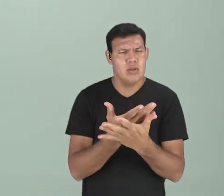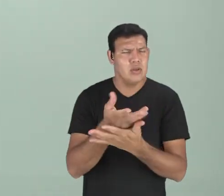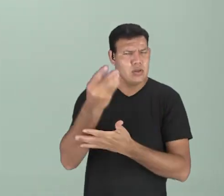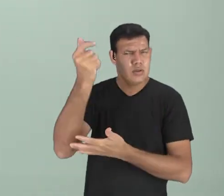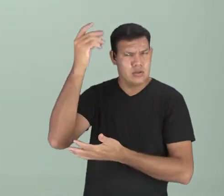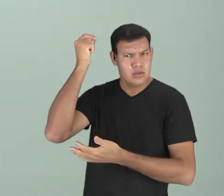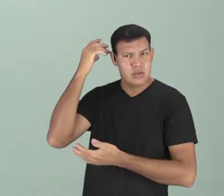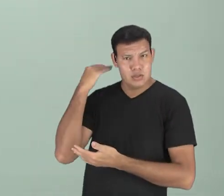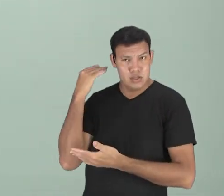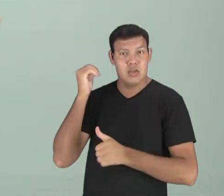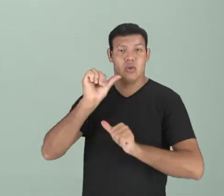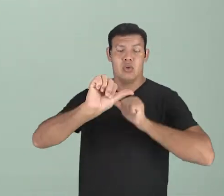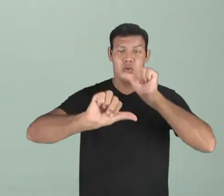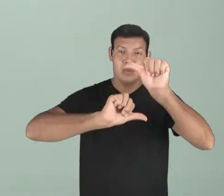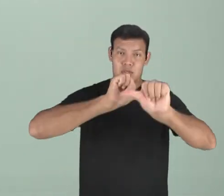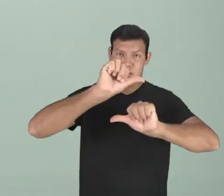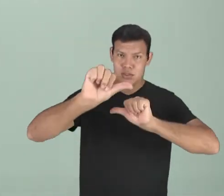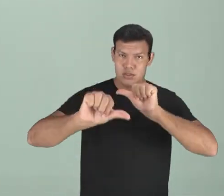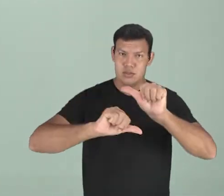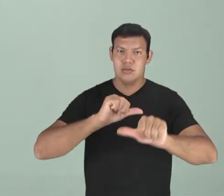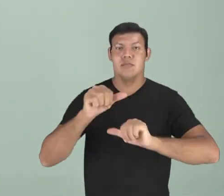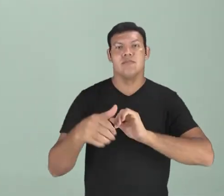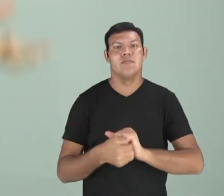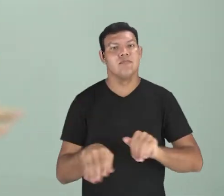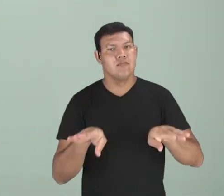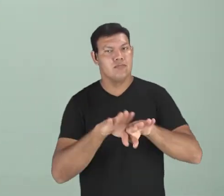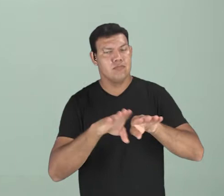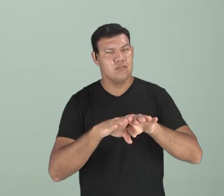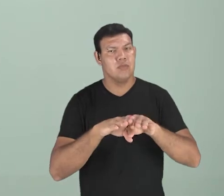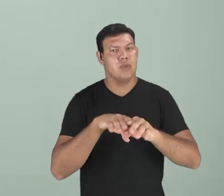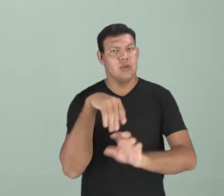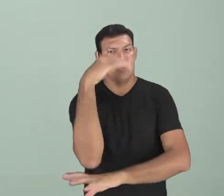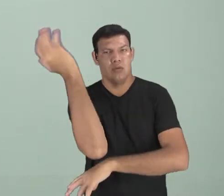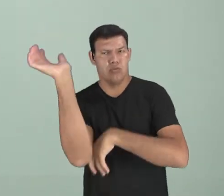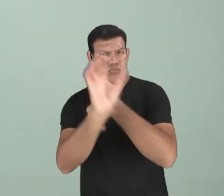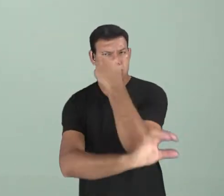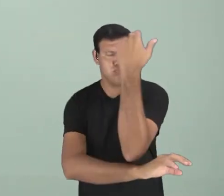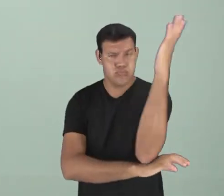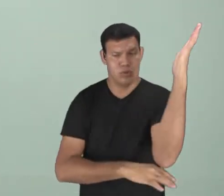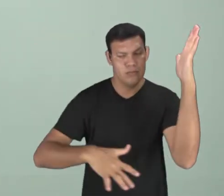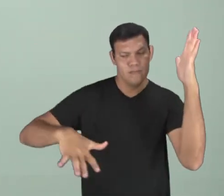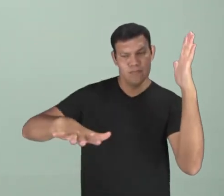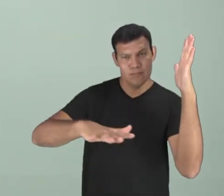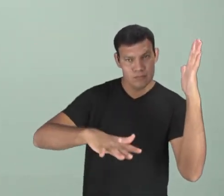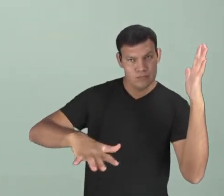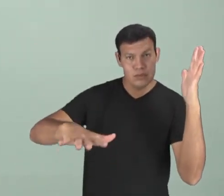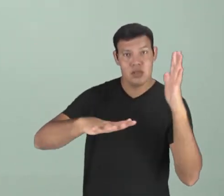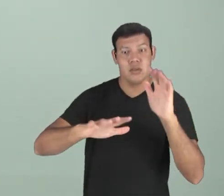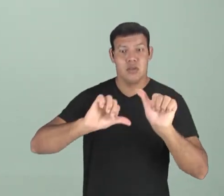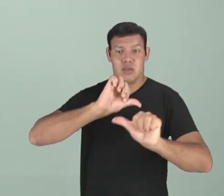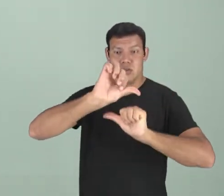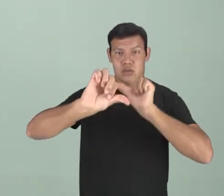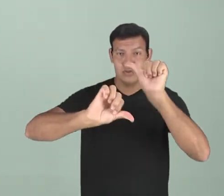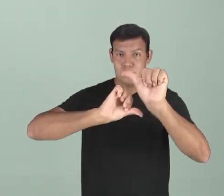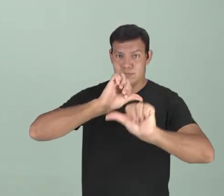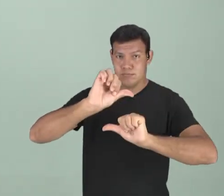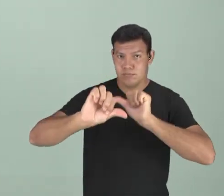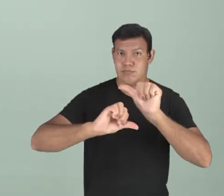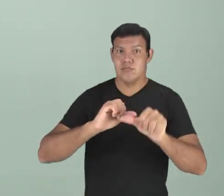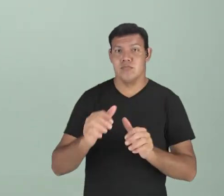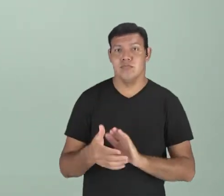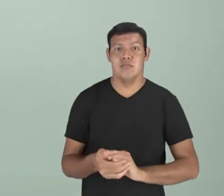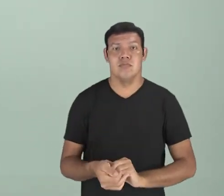ela é modificada, tanto a paisagem, quanto a natureza, quanto o próprio espaço, é modificado através